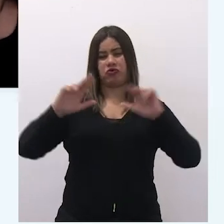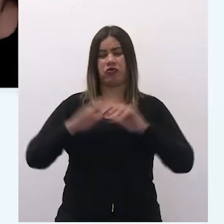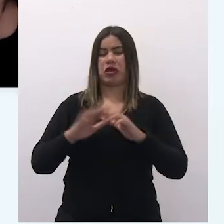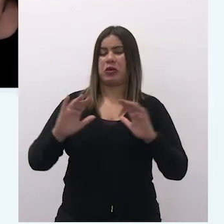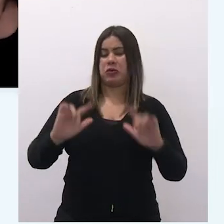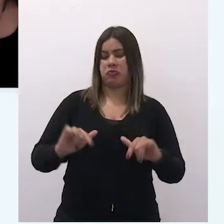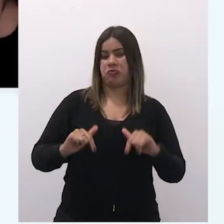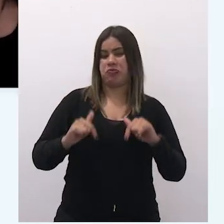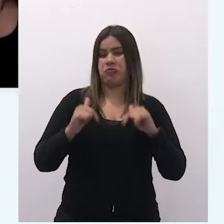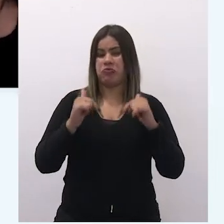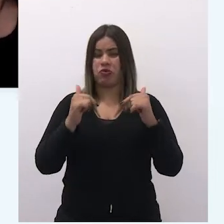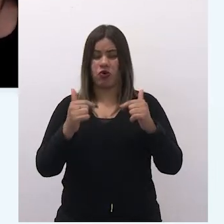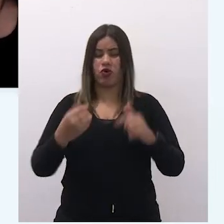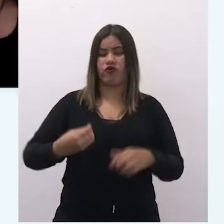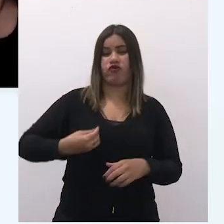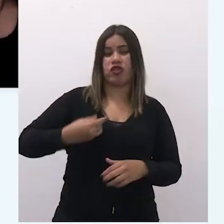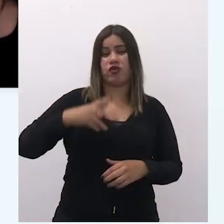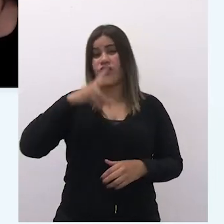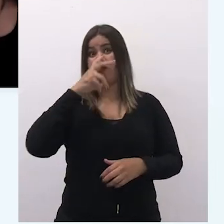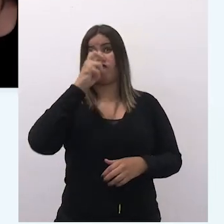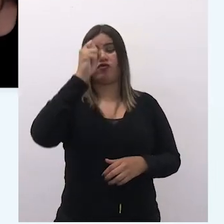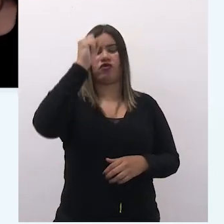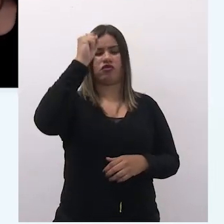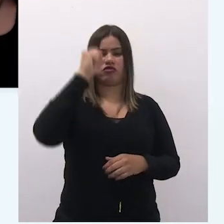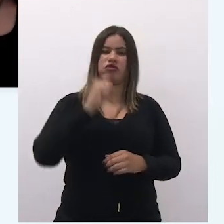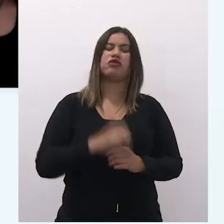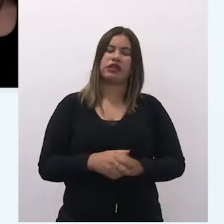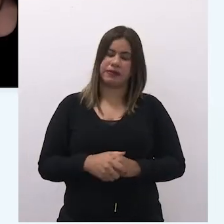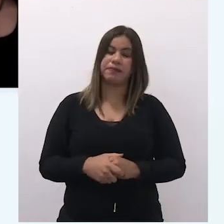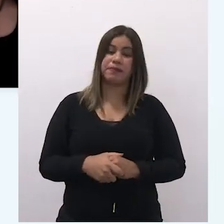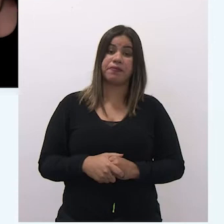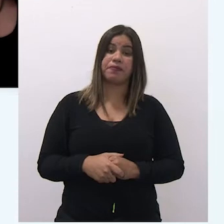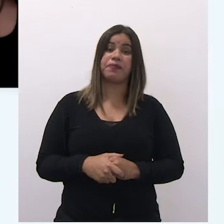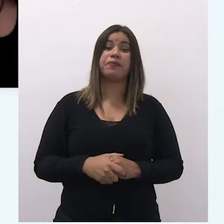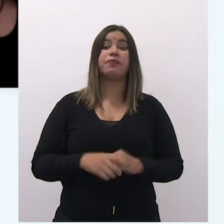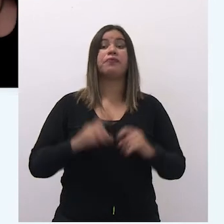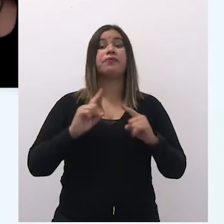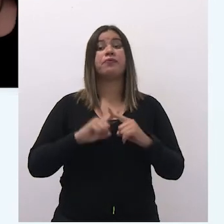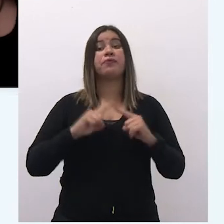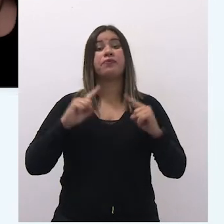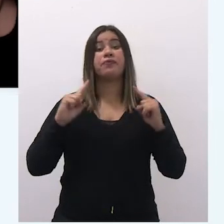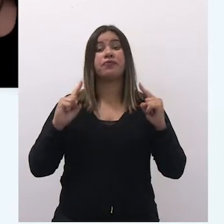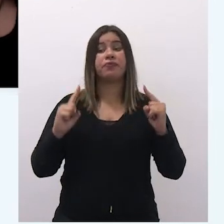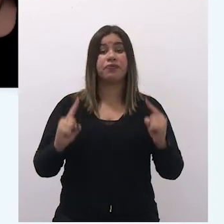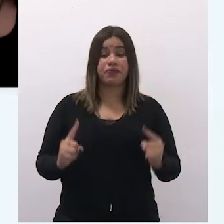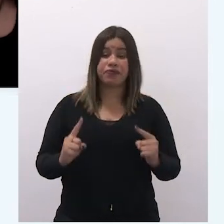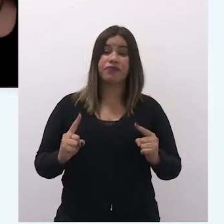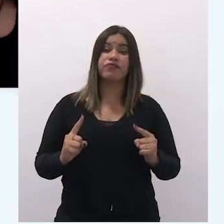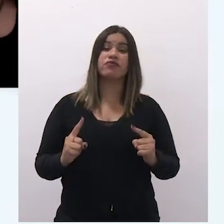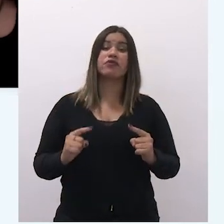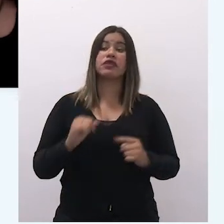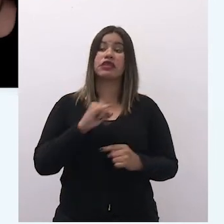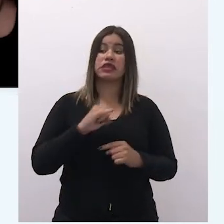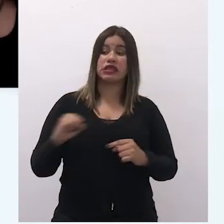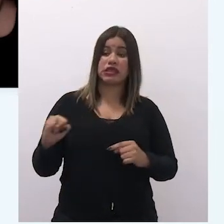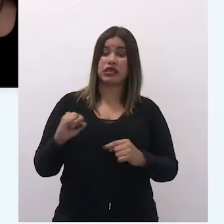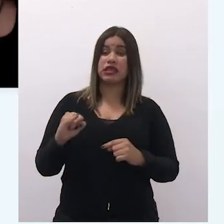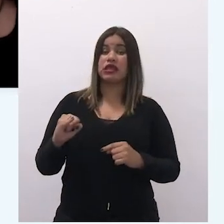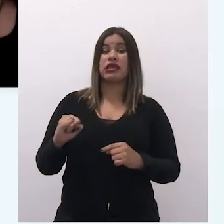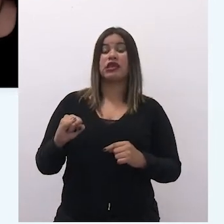vida gigante, e isso é muito forte. No entanto, se não forem dadas